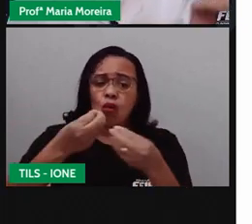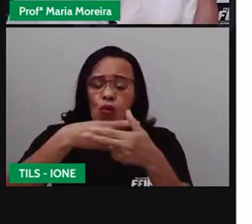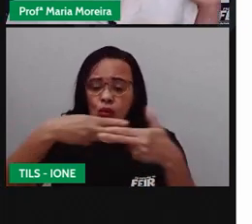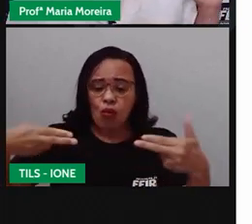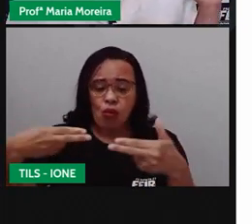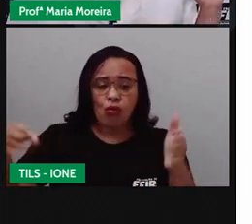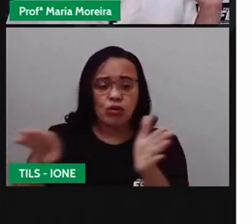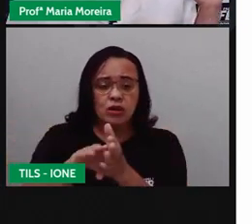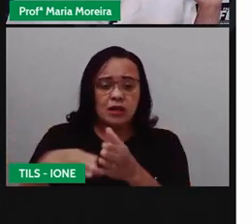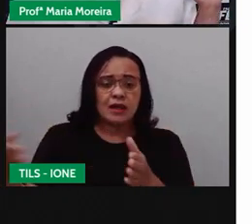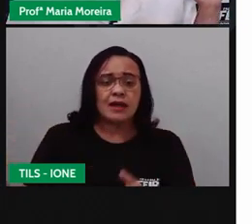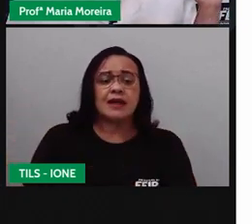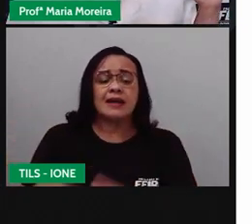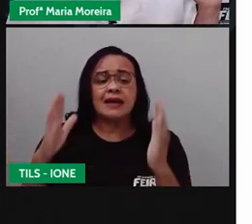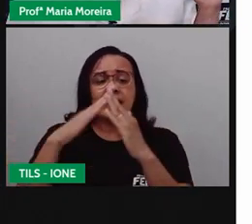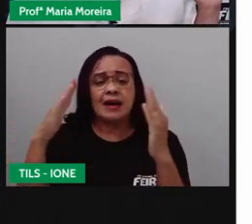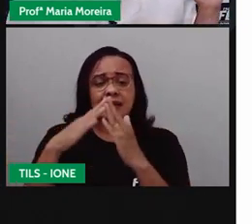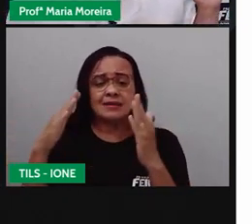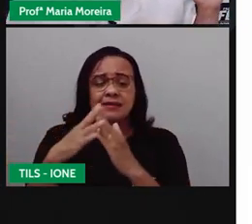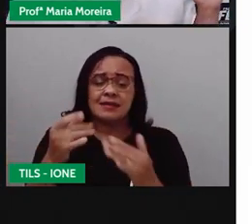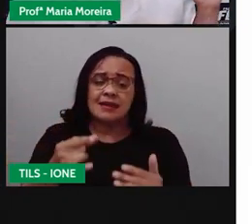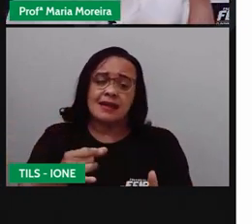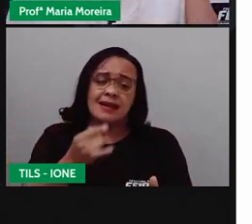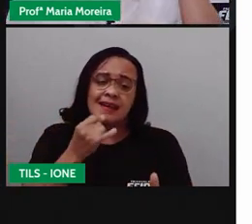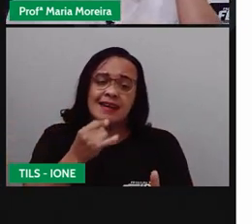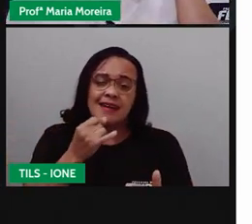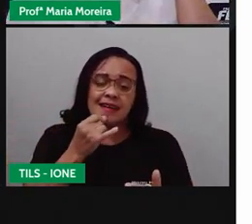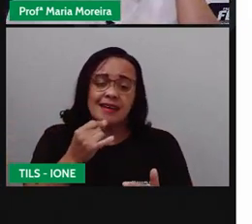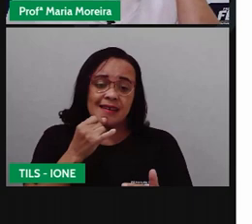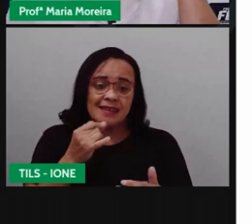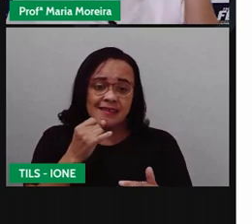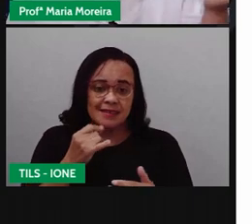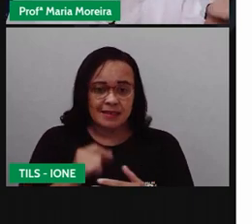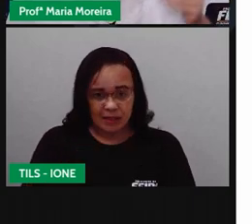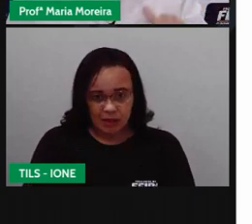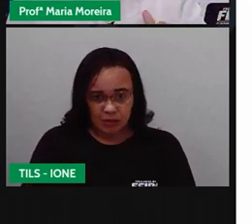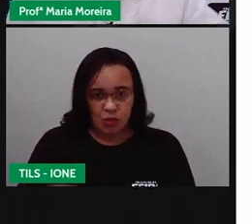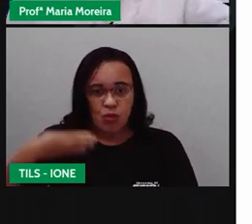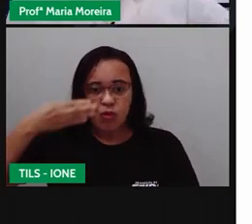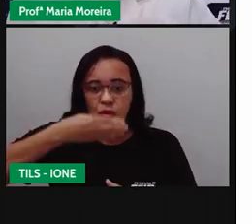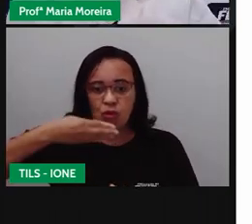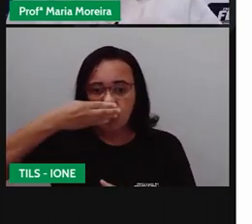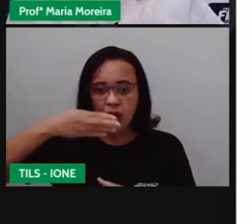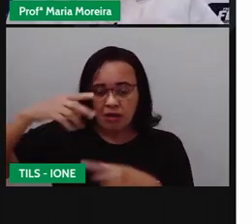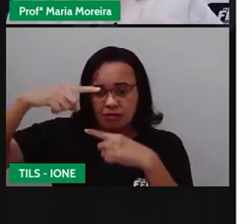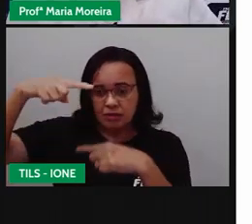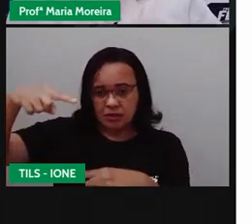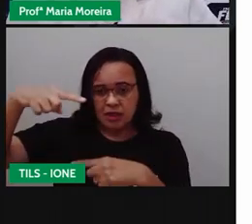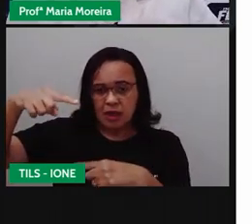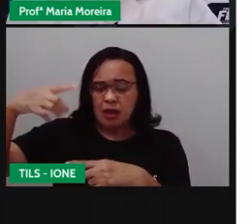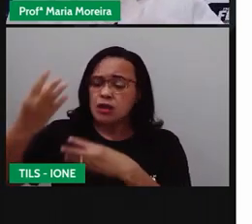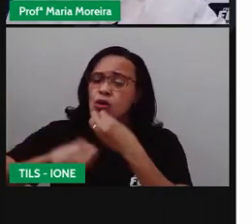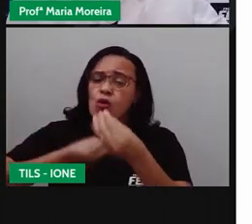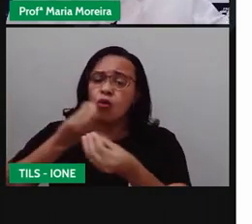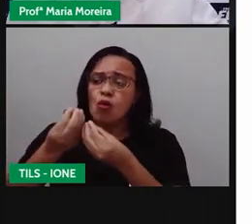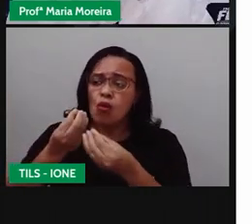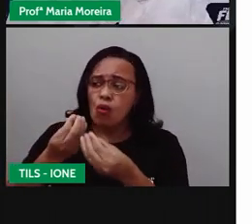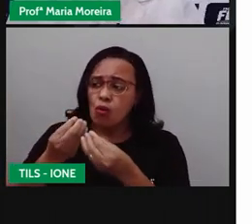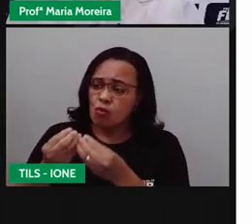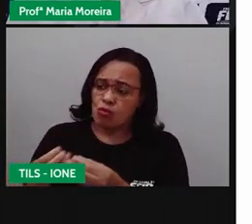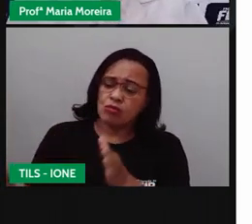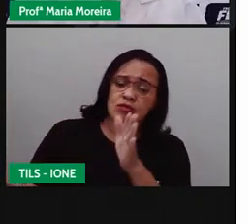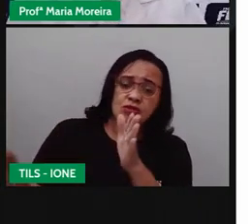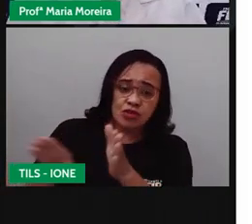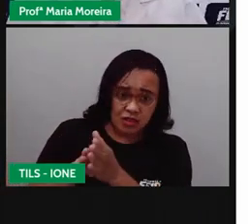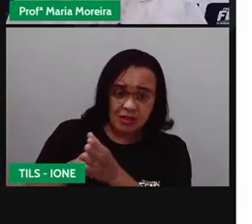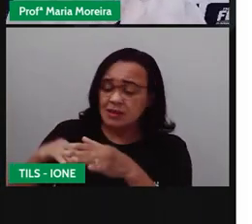exemplo, uma Coca-Cola, né? Que a gente viu lá quando a gente estava fazendo a pirâmide. Como é que aquela Coca-Cola ia chegar até a minha casa, até o supermercado